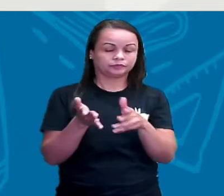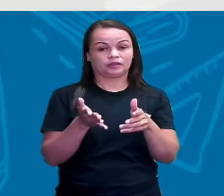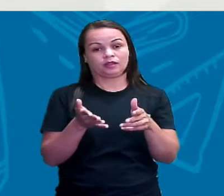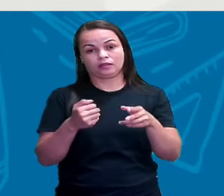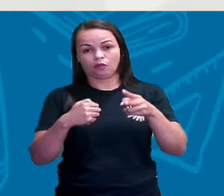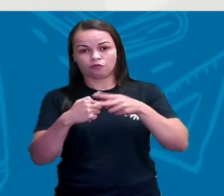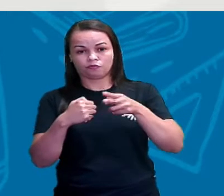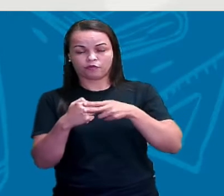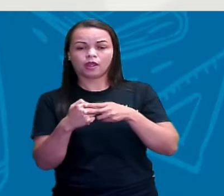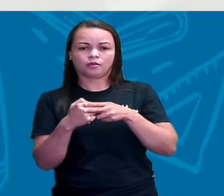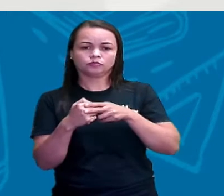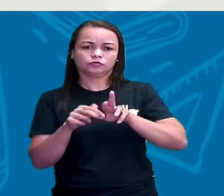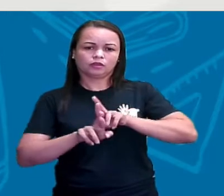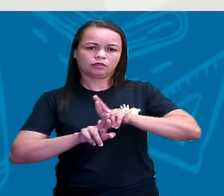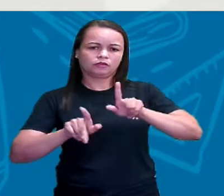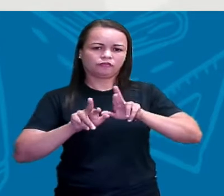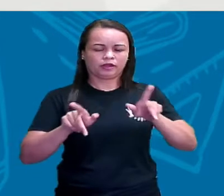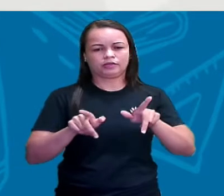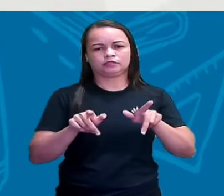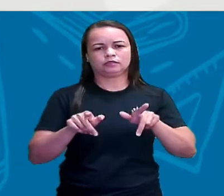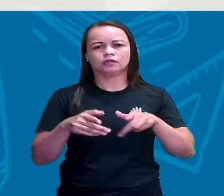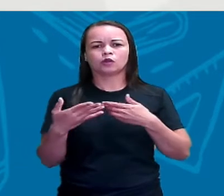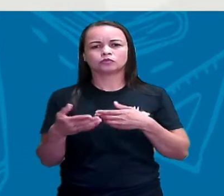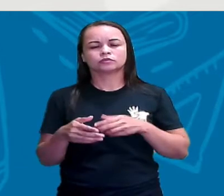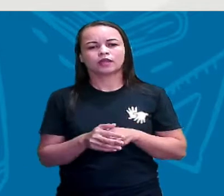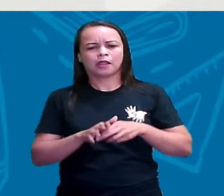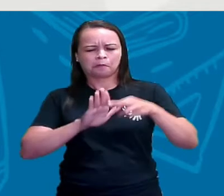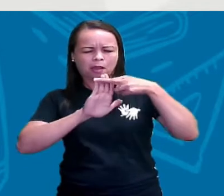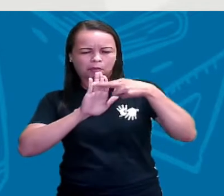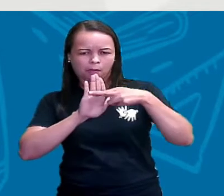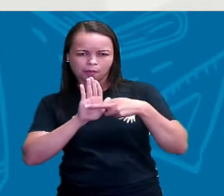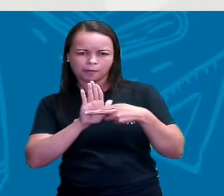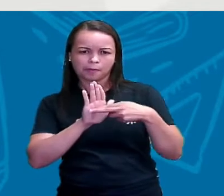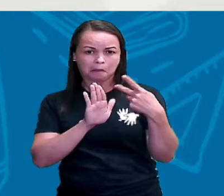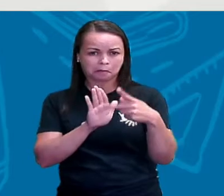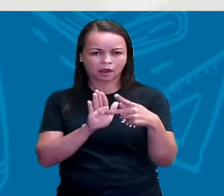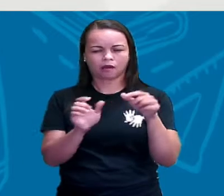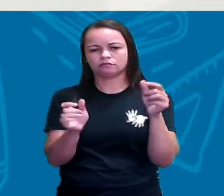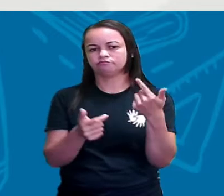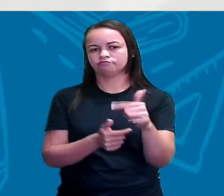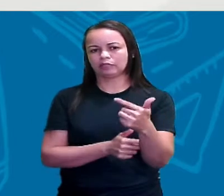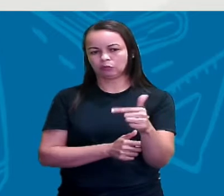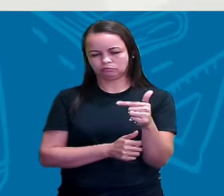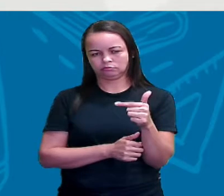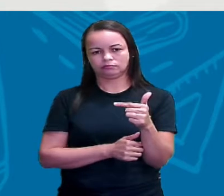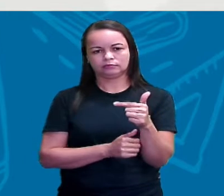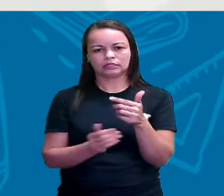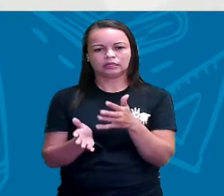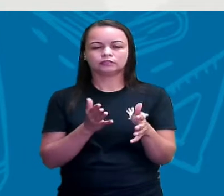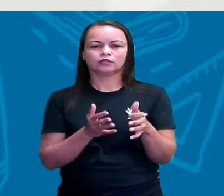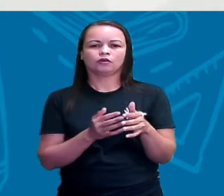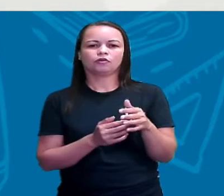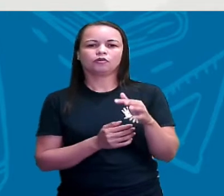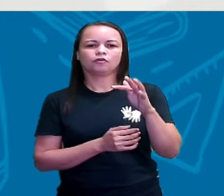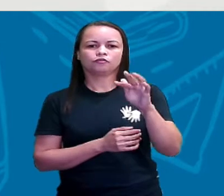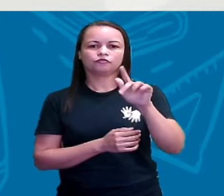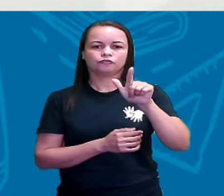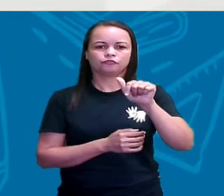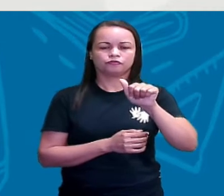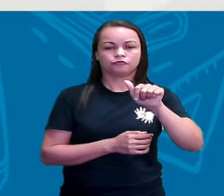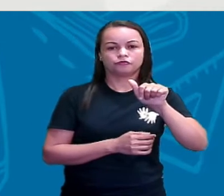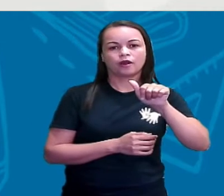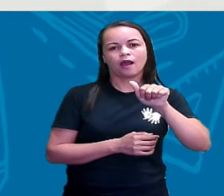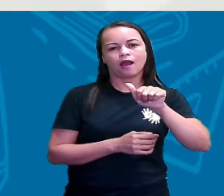eles possuem formações diferentes. Não tem regra para eles, não tem uma regra certa de terminação. Então, fly se tornou